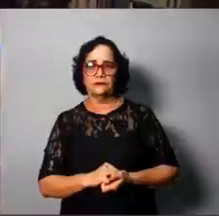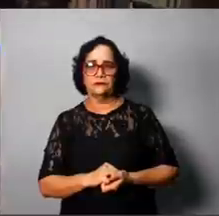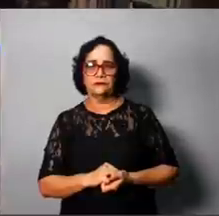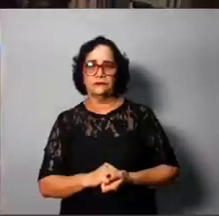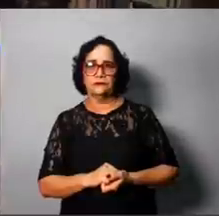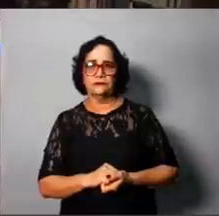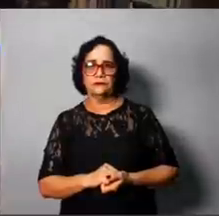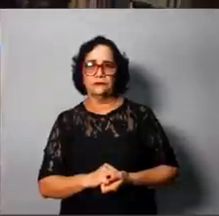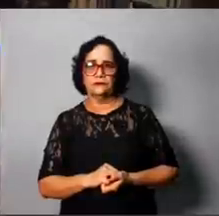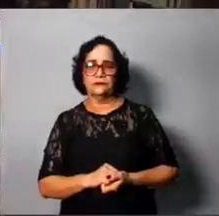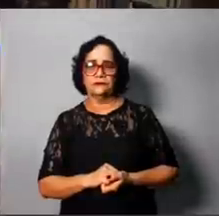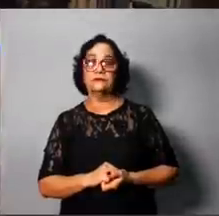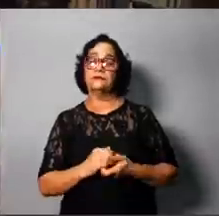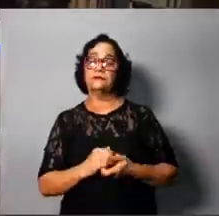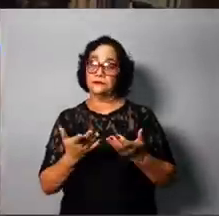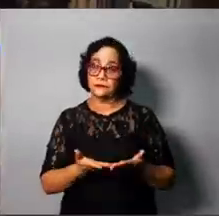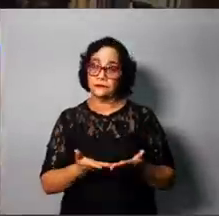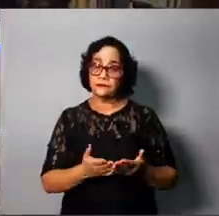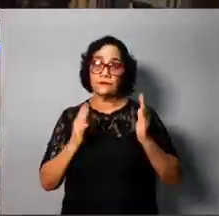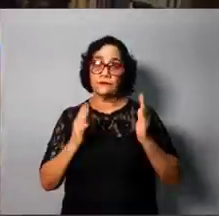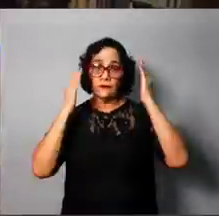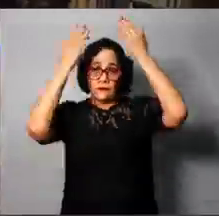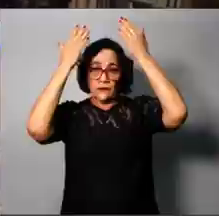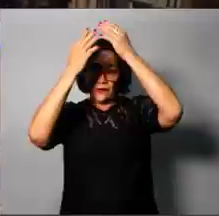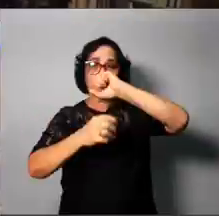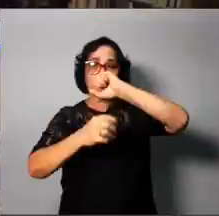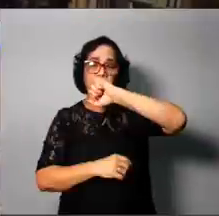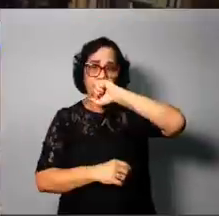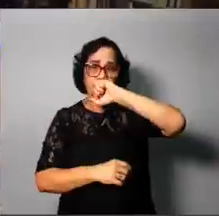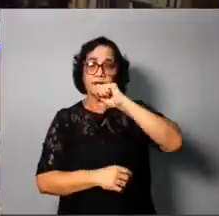Querido Dom Antônio,